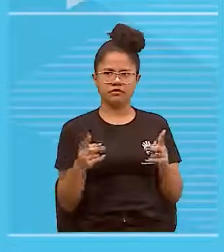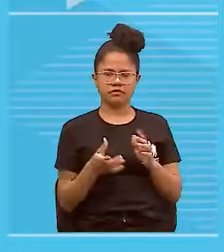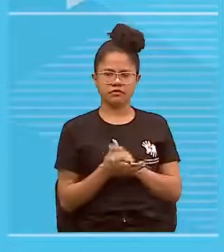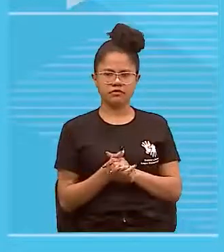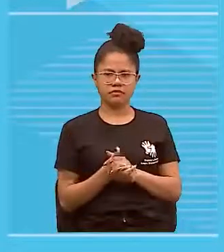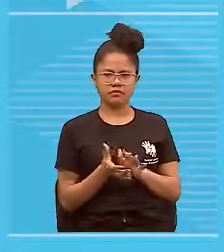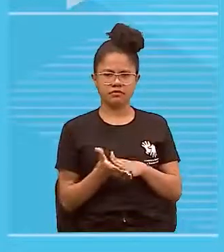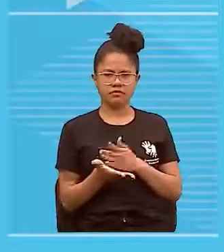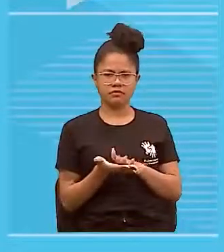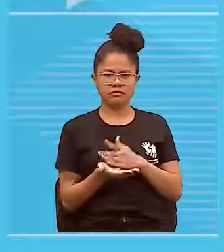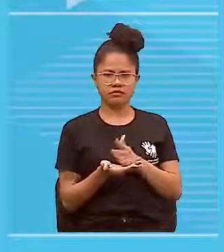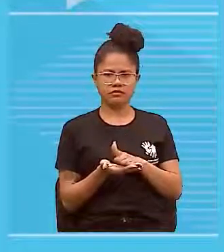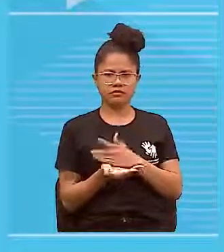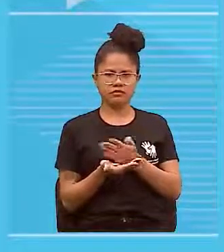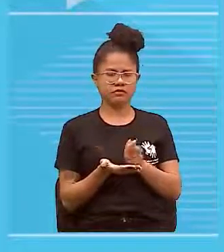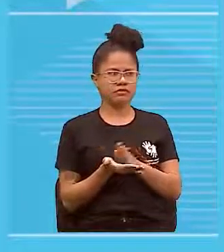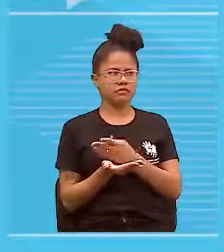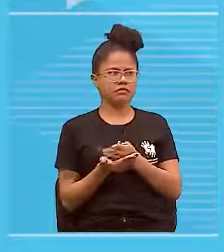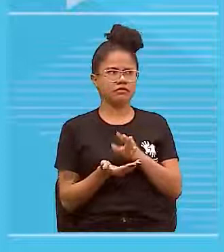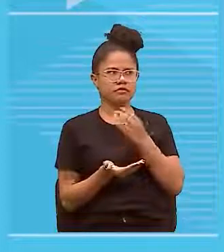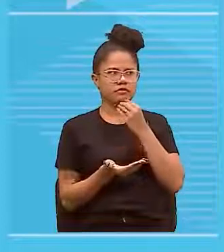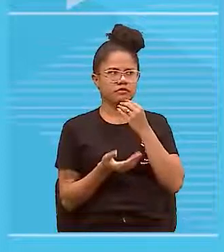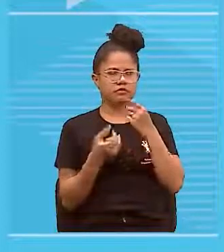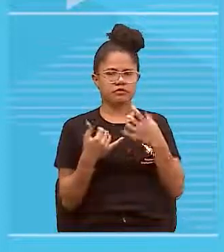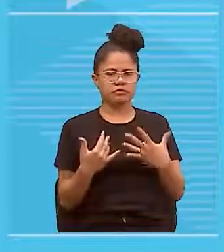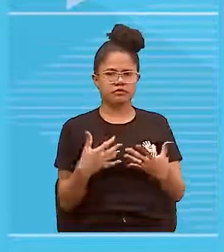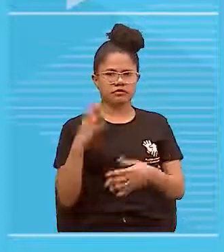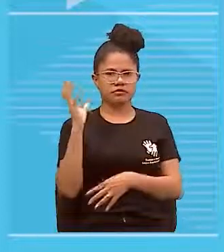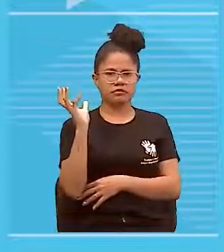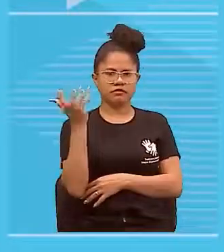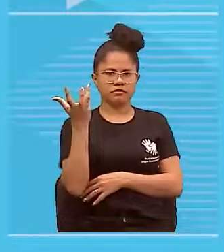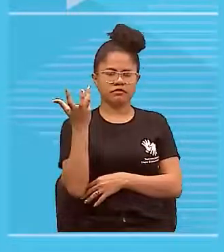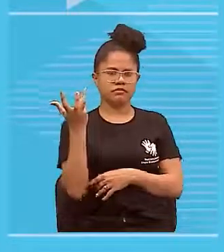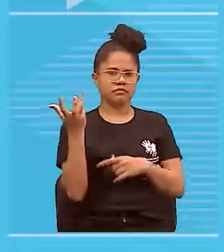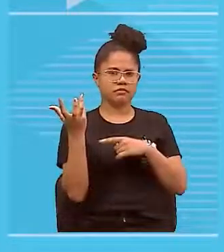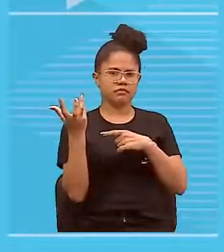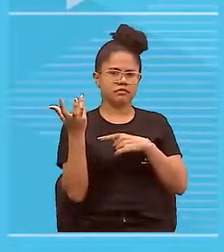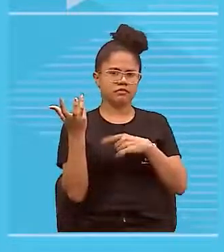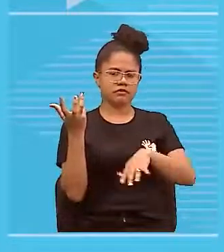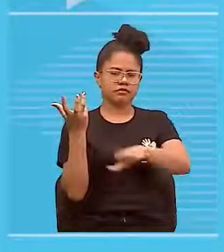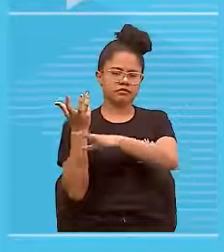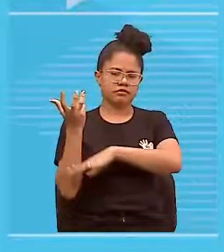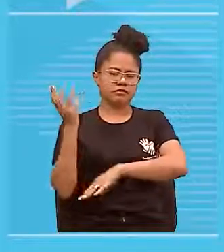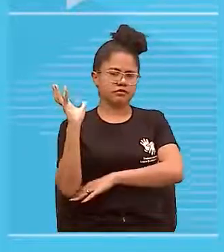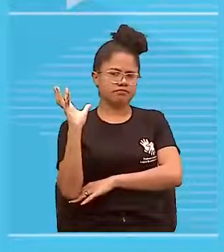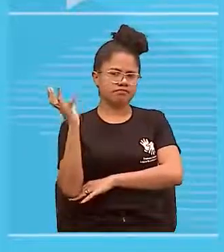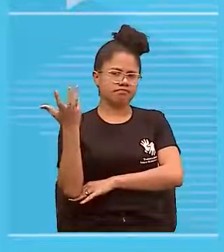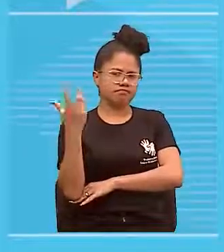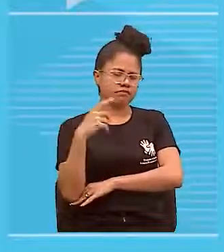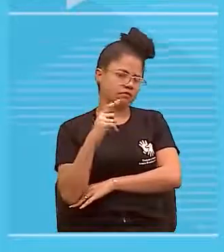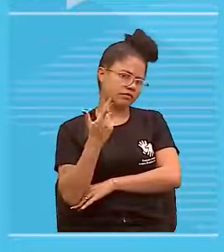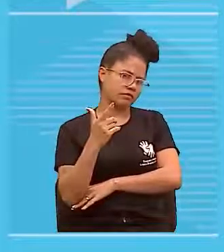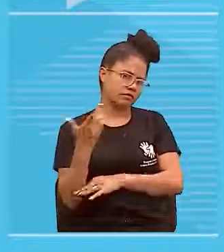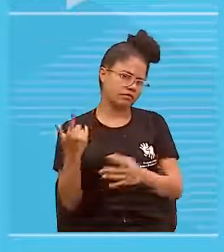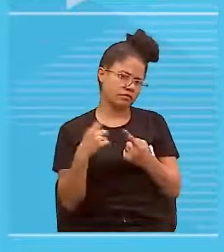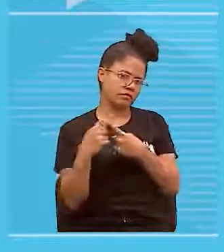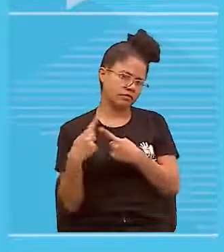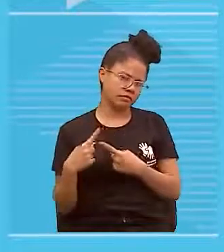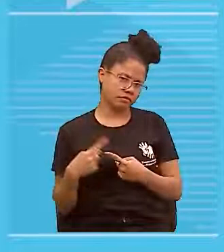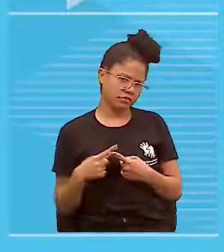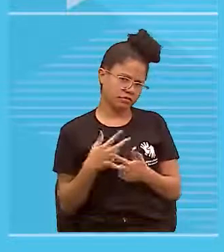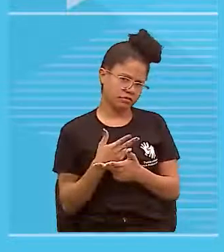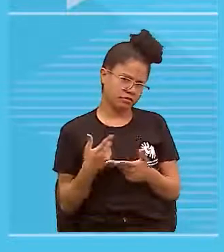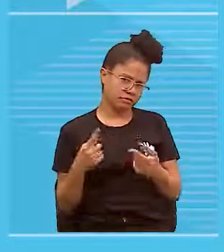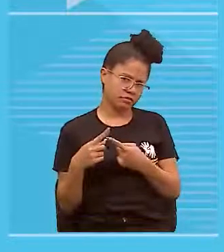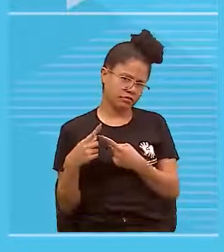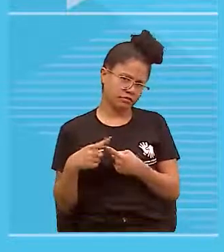a Caatinga não tem, né, biodiversidade elevada, mas tem. Inclusive, as espécies do nosso semiárido, né,